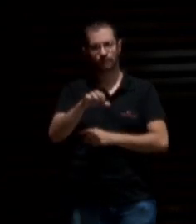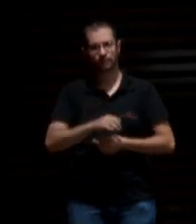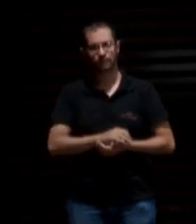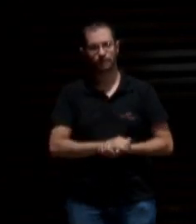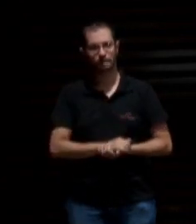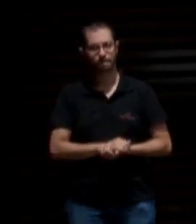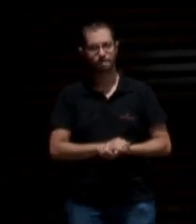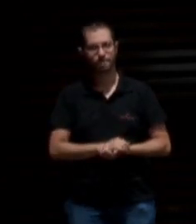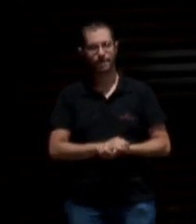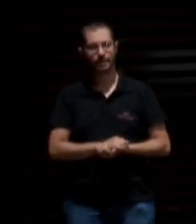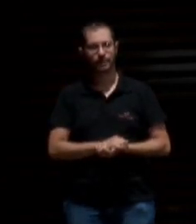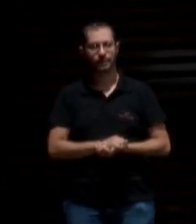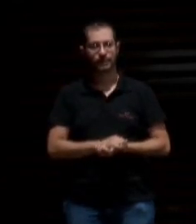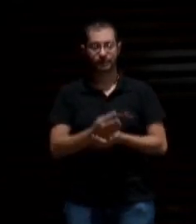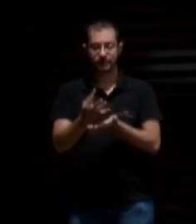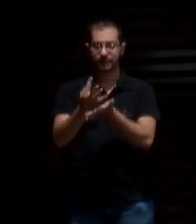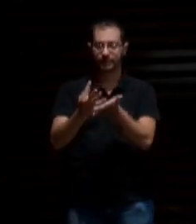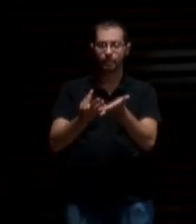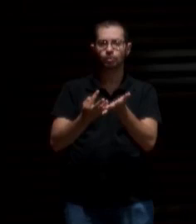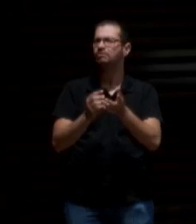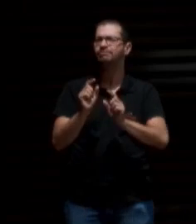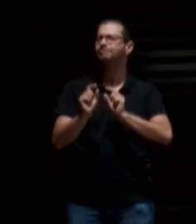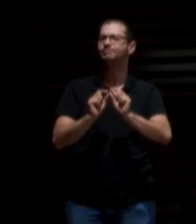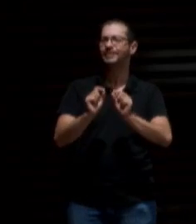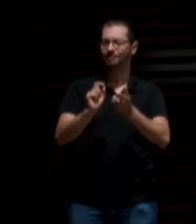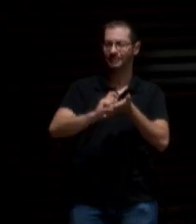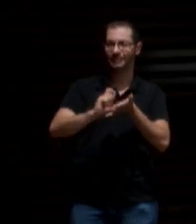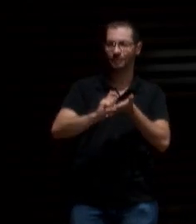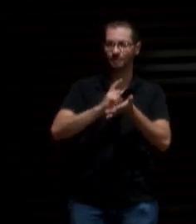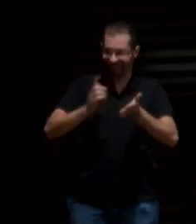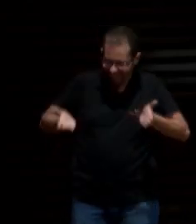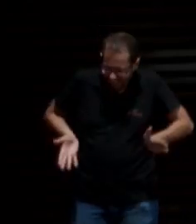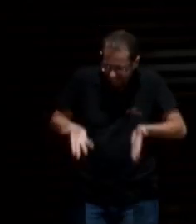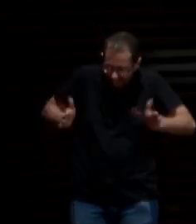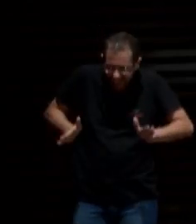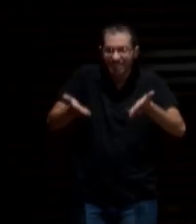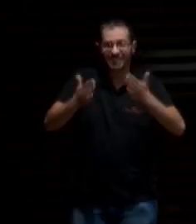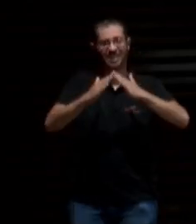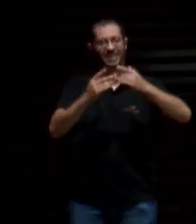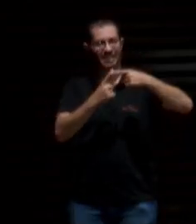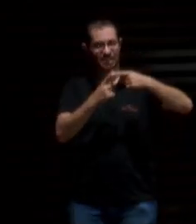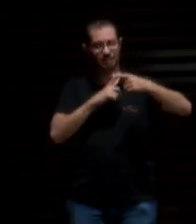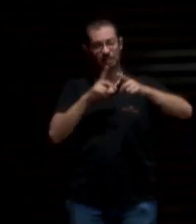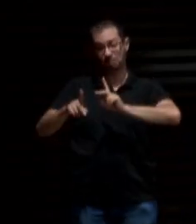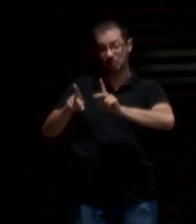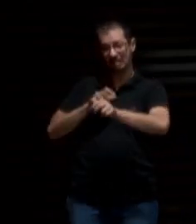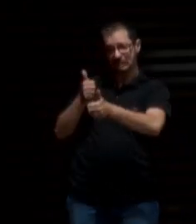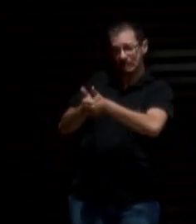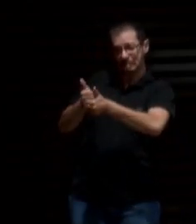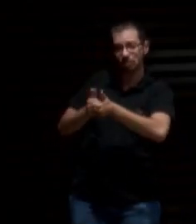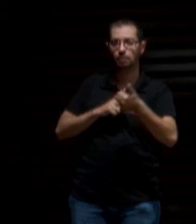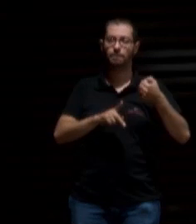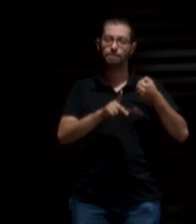amados, ela foi escrita com um propósito, encorajar a igreja que estava sendo perseguida. E quando Pedro escreveu isso aqui, por volta do ano 60 e